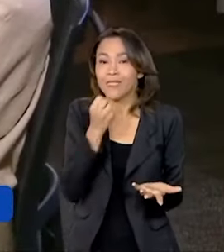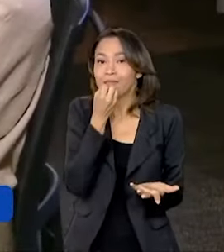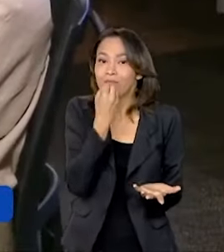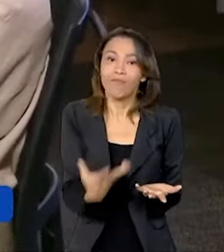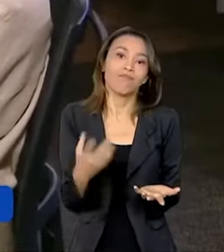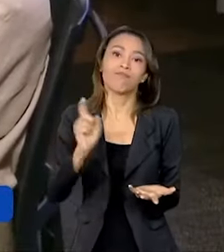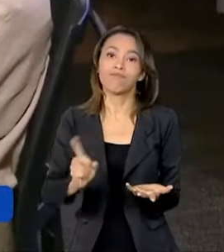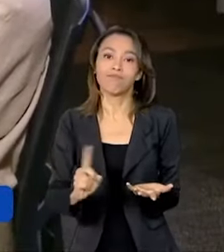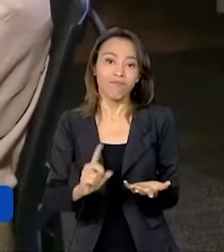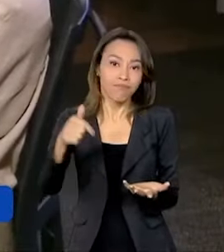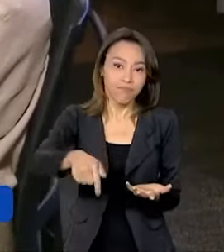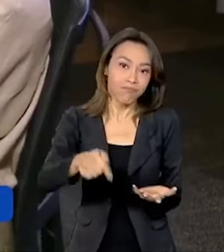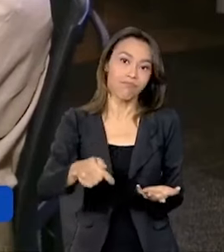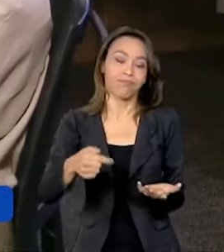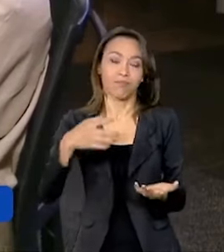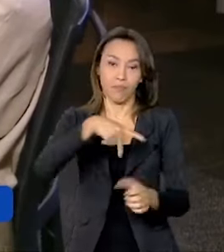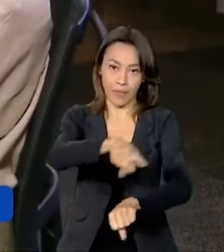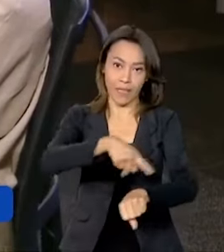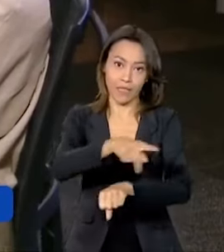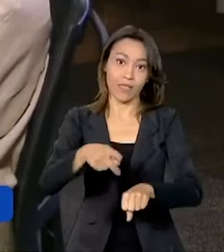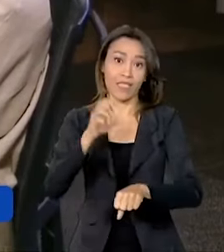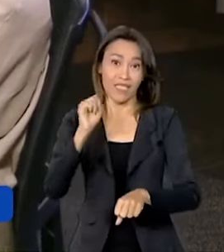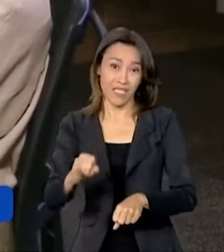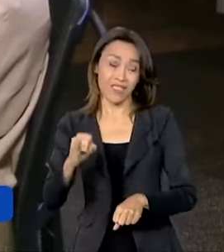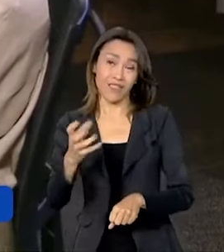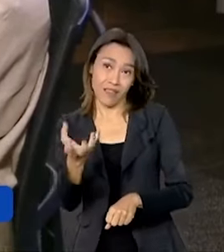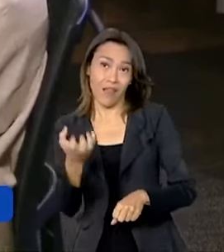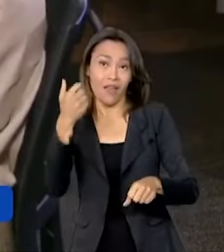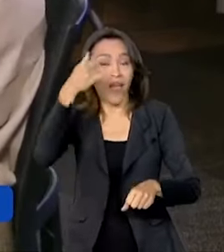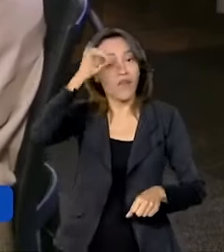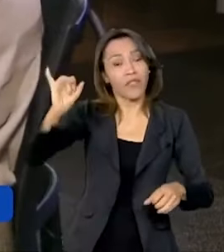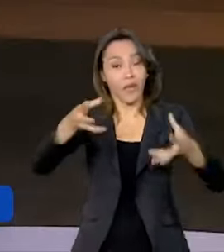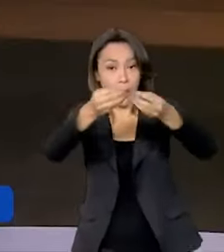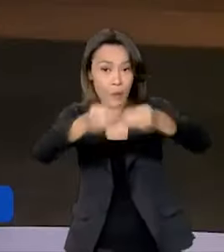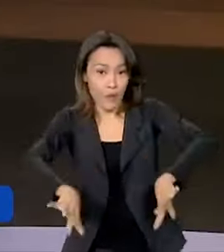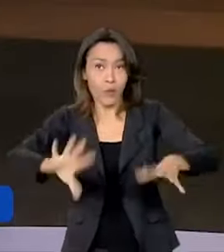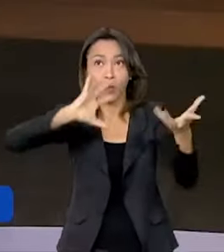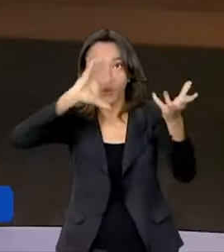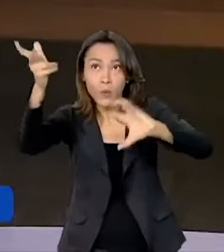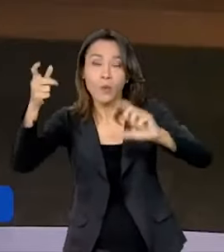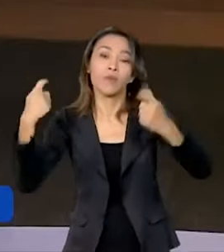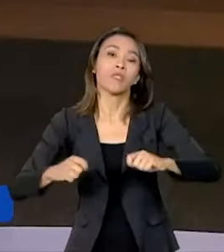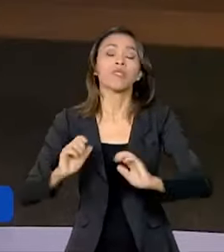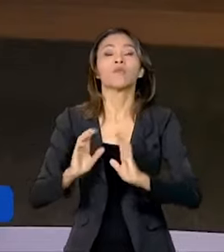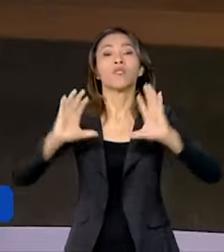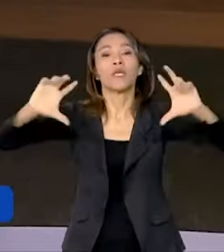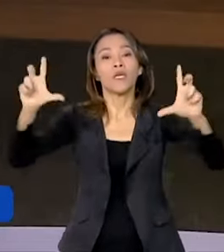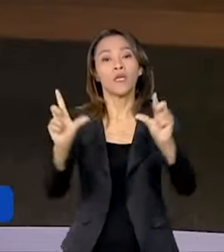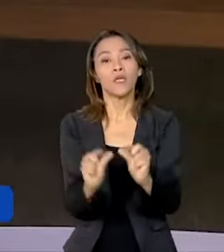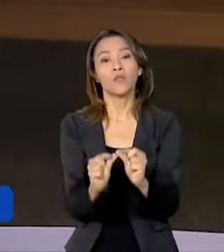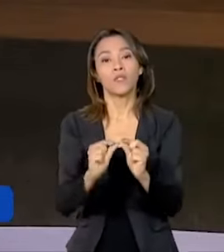gerar um meio ambiente melhor a gente quer evitar desastre climático a gente tem que descarbonizar o o o planeta